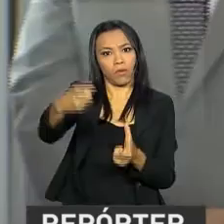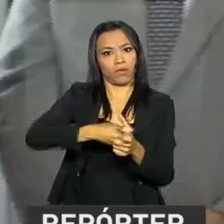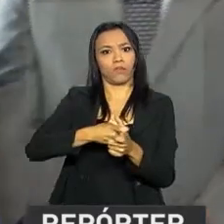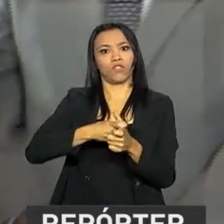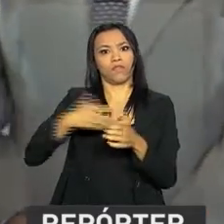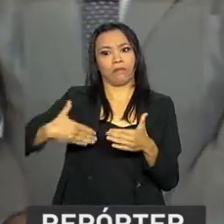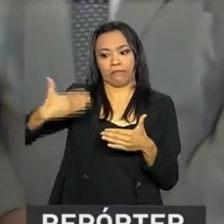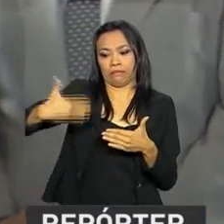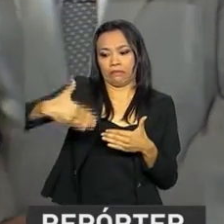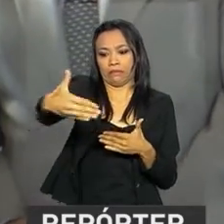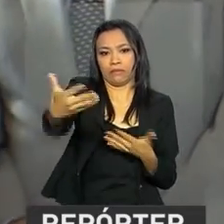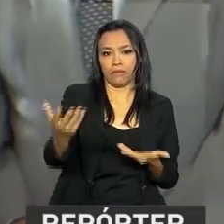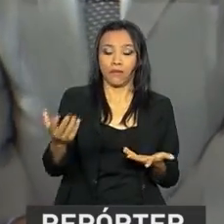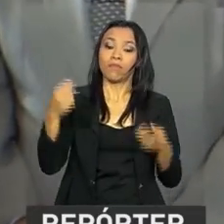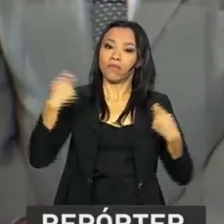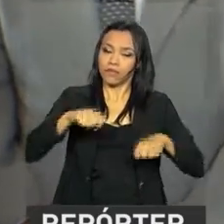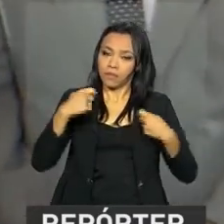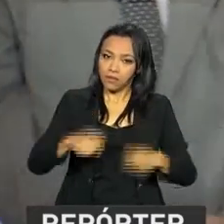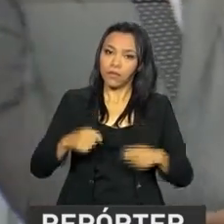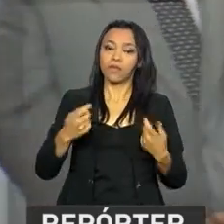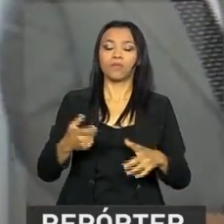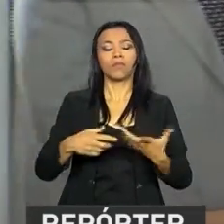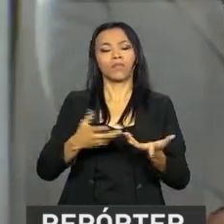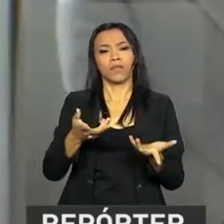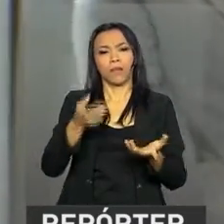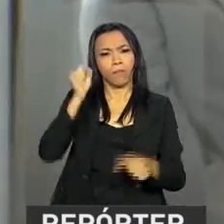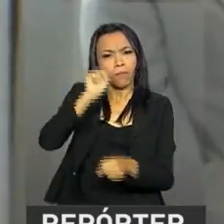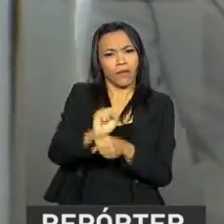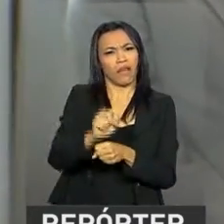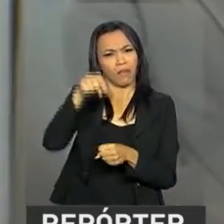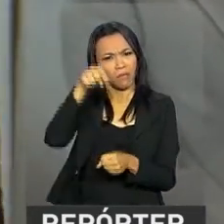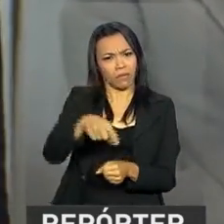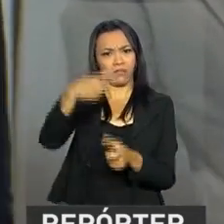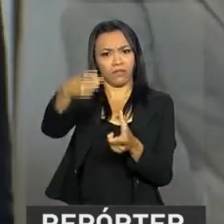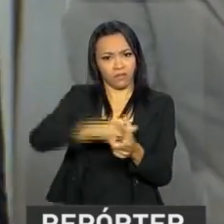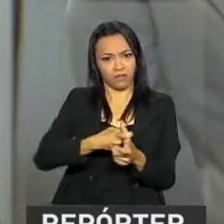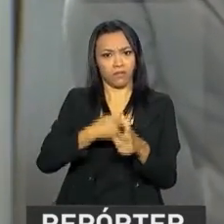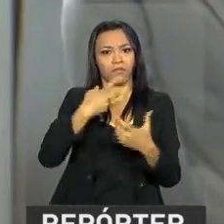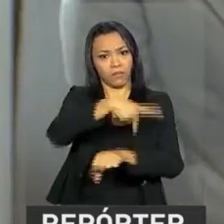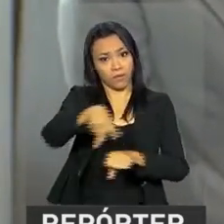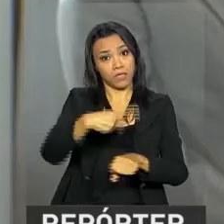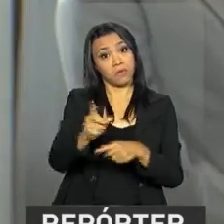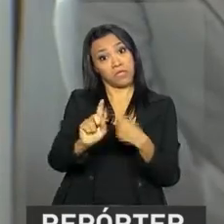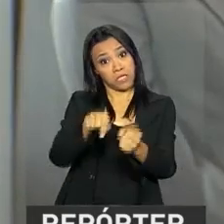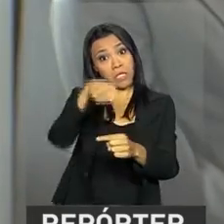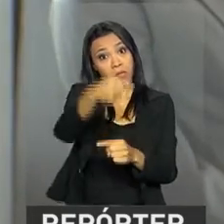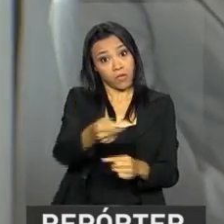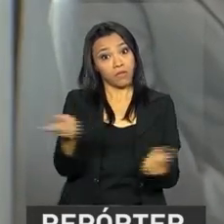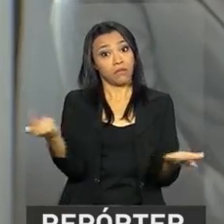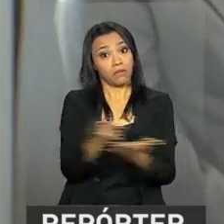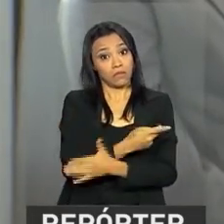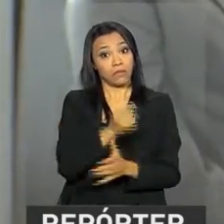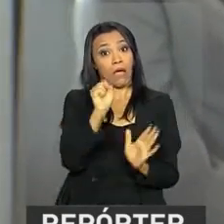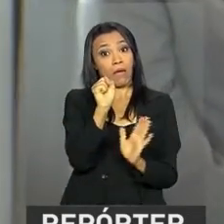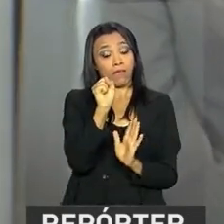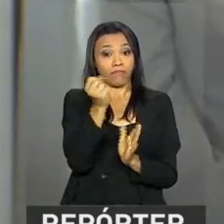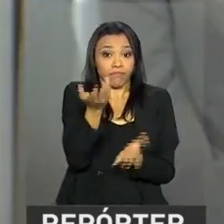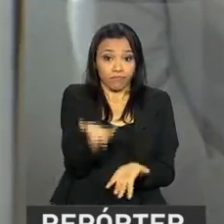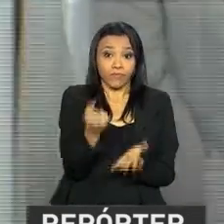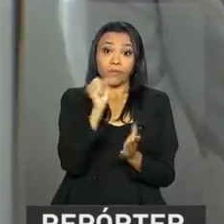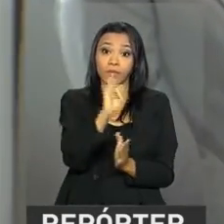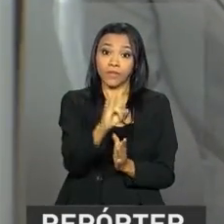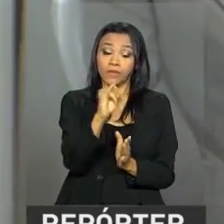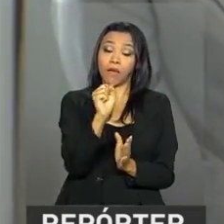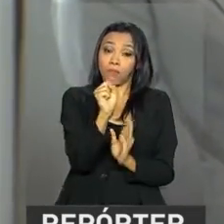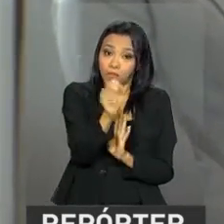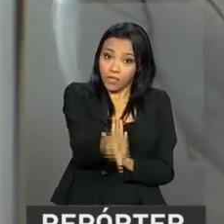o país dessa recessão e o passo seguinte evidentemente a previdência vai ser difícil vai mas eu creio que